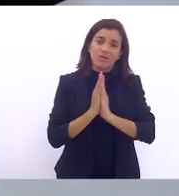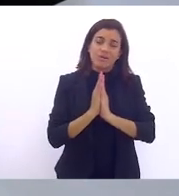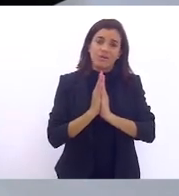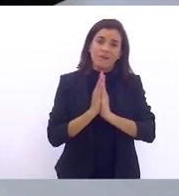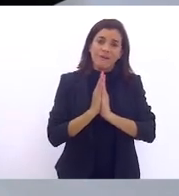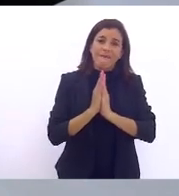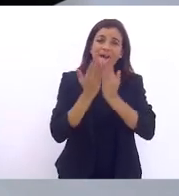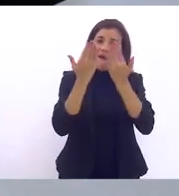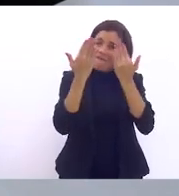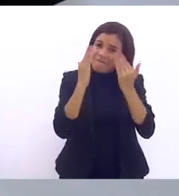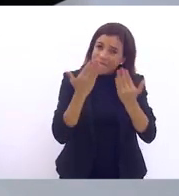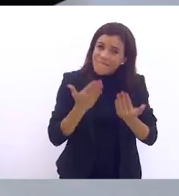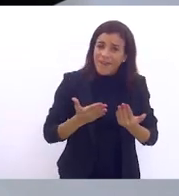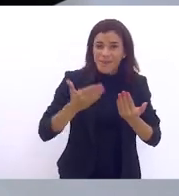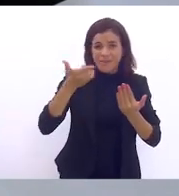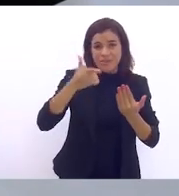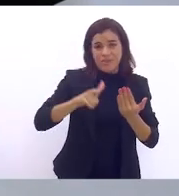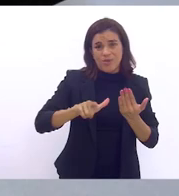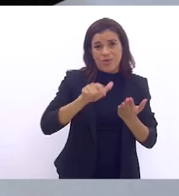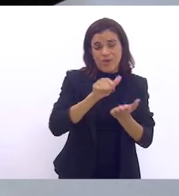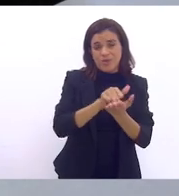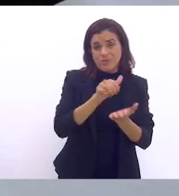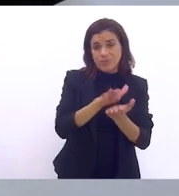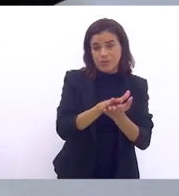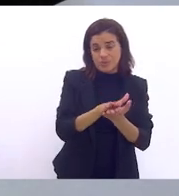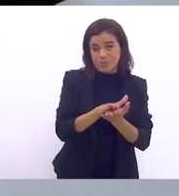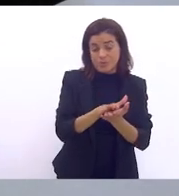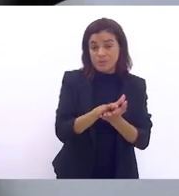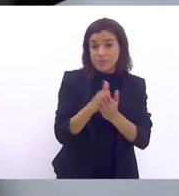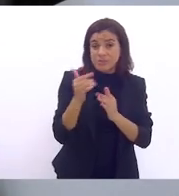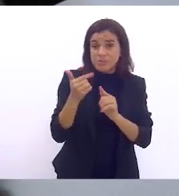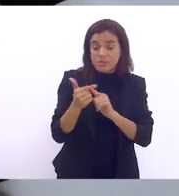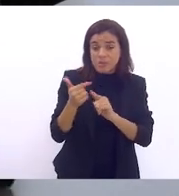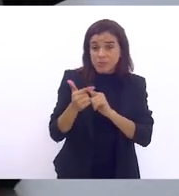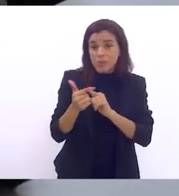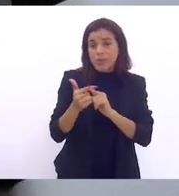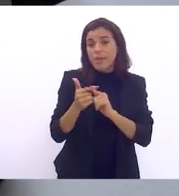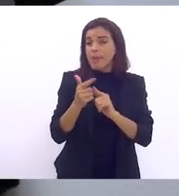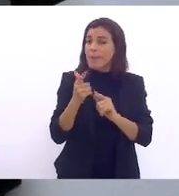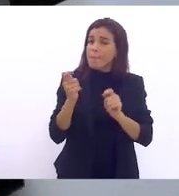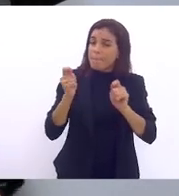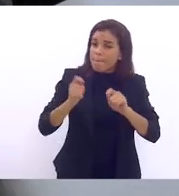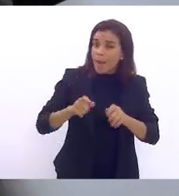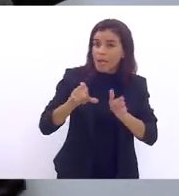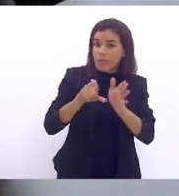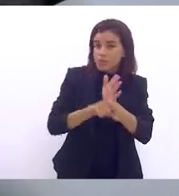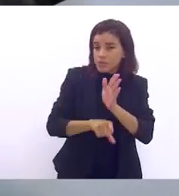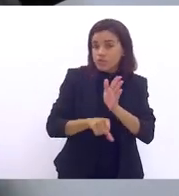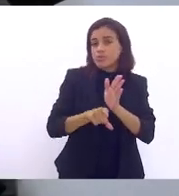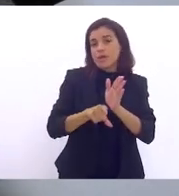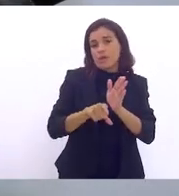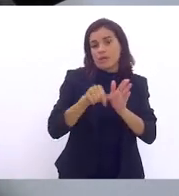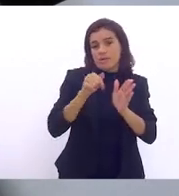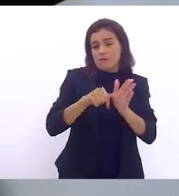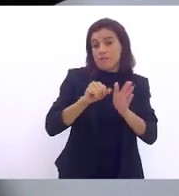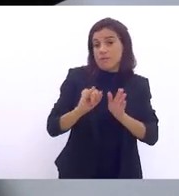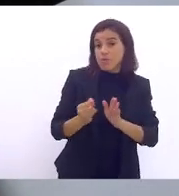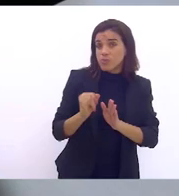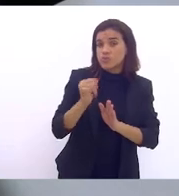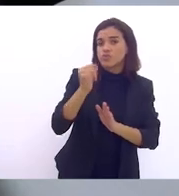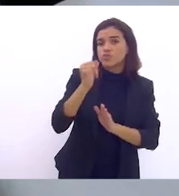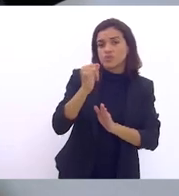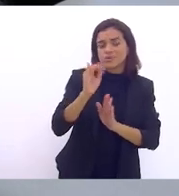ess situação das multas pelo menos a situação das multas que se pague até a tarifa com juros de mor do que